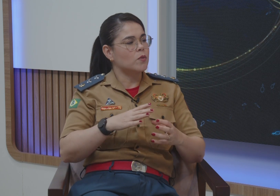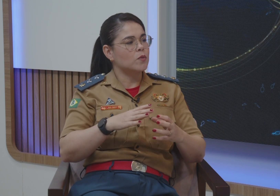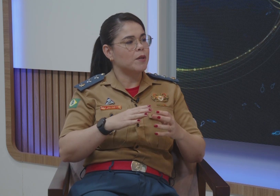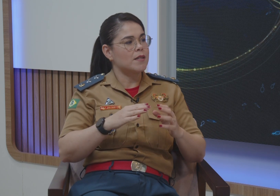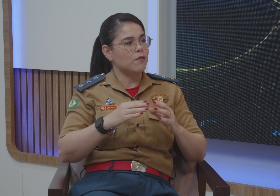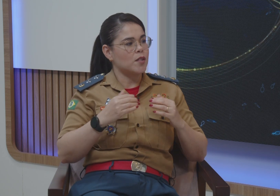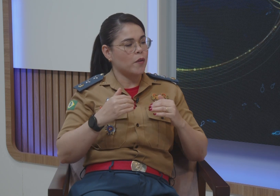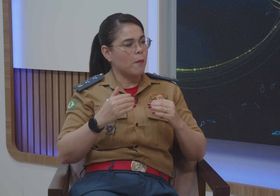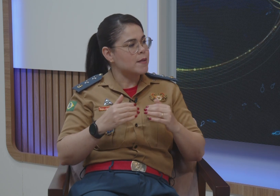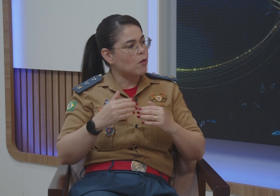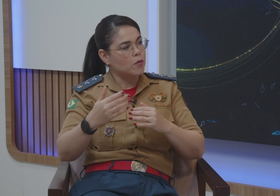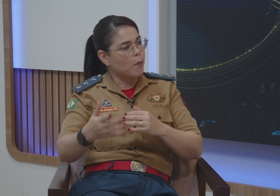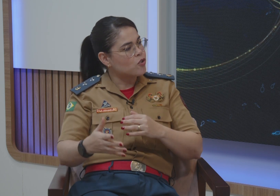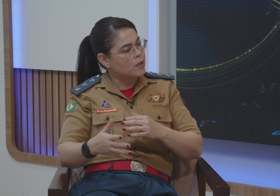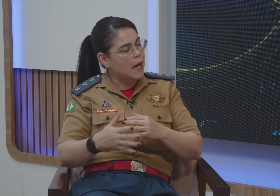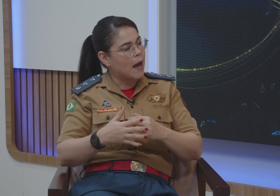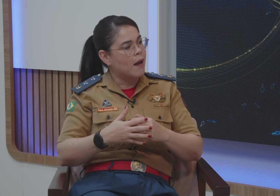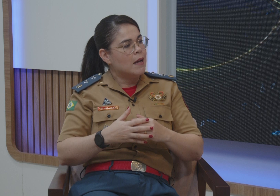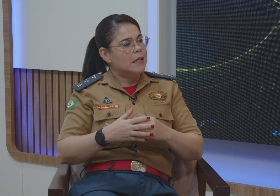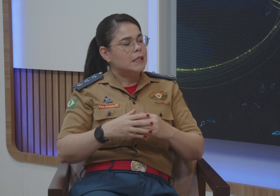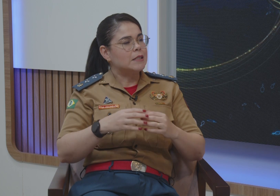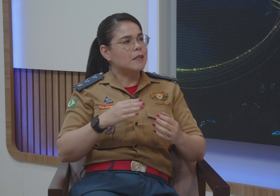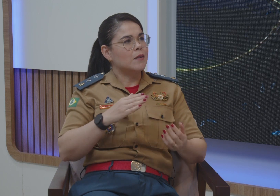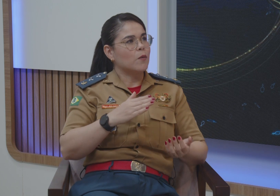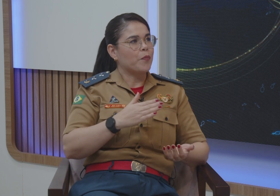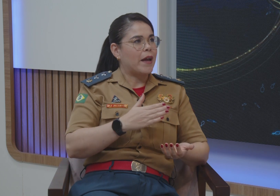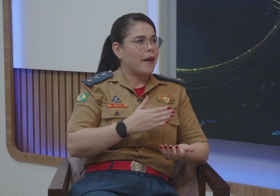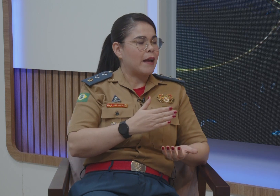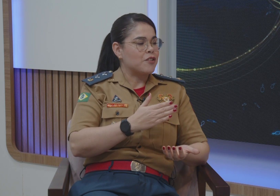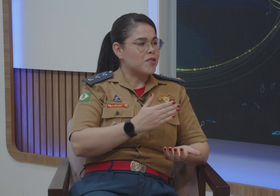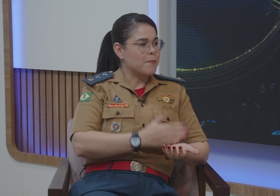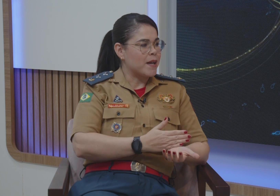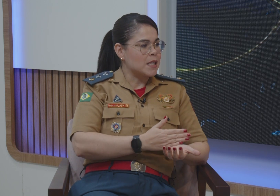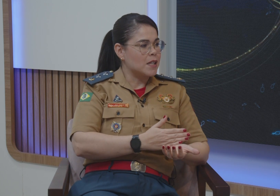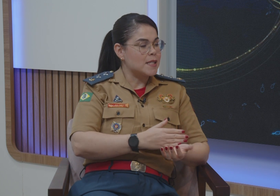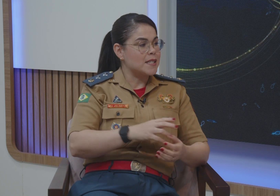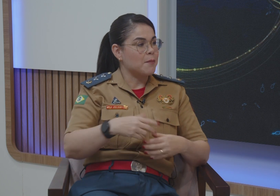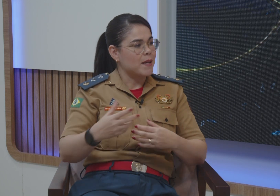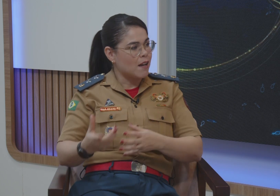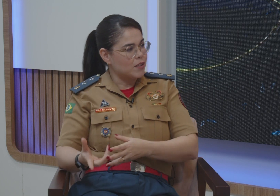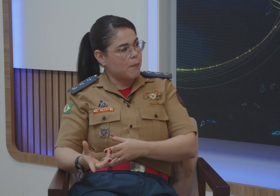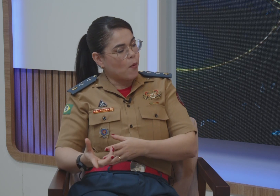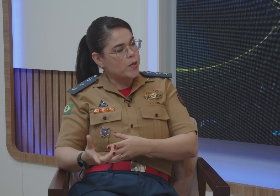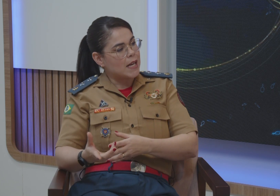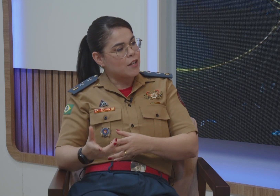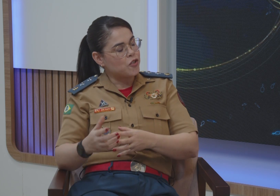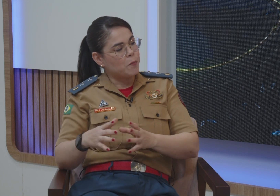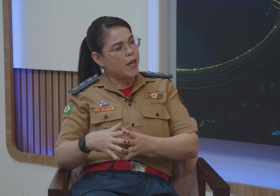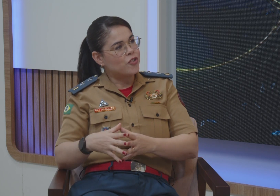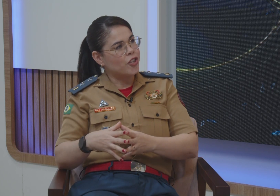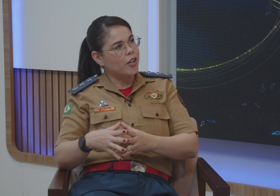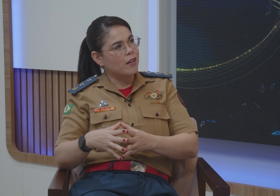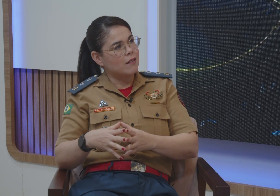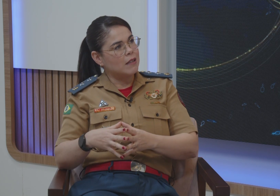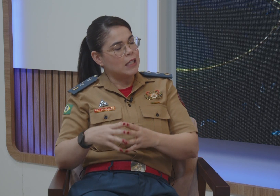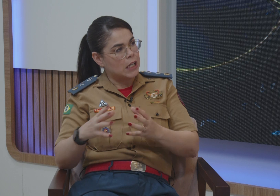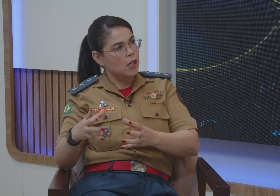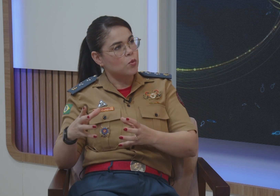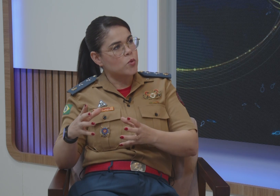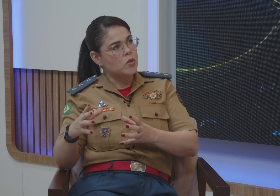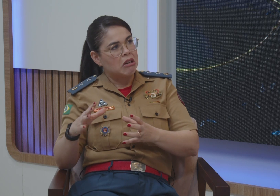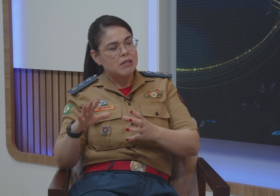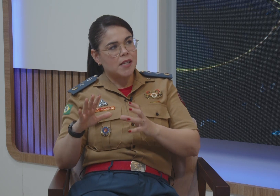pressão e tudo, porque se você tiver com a pressão alta não pode entrar. Então, a gente se pesa antes e se pesava depois. A gente perdia